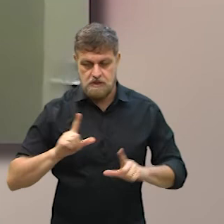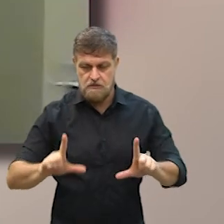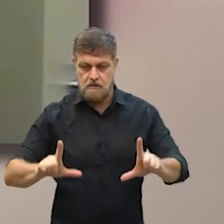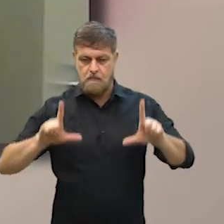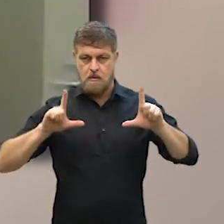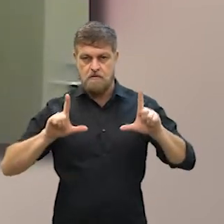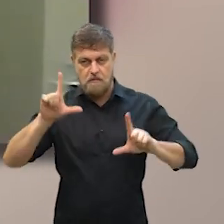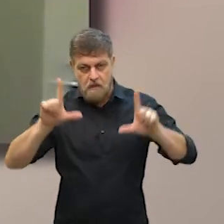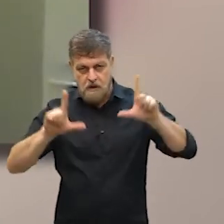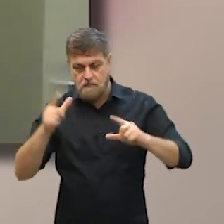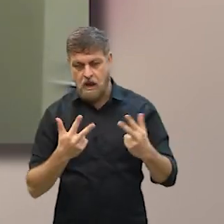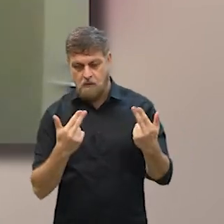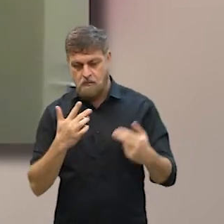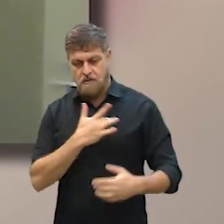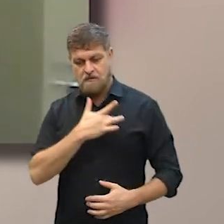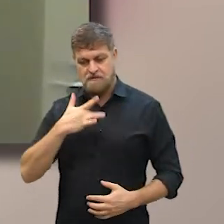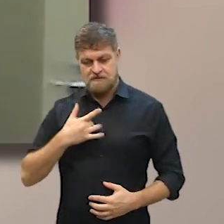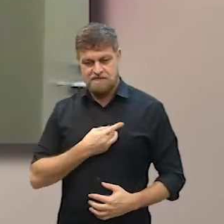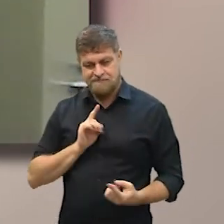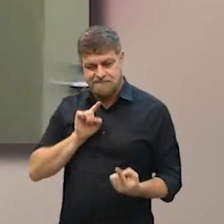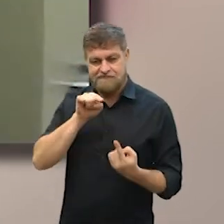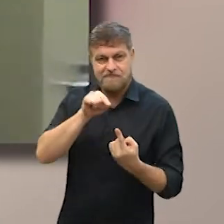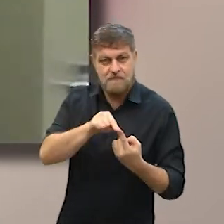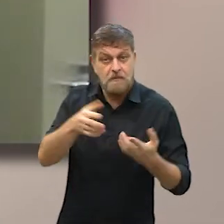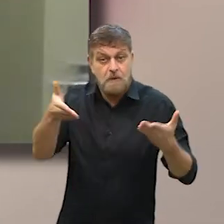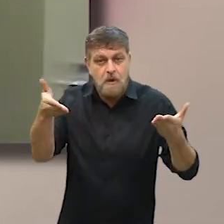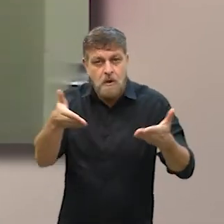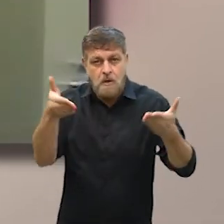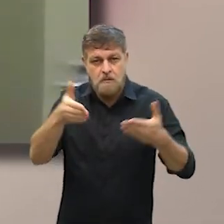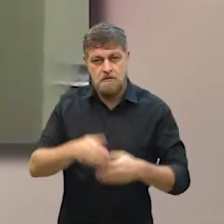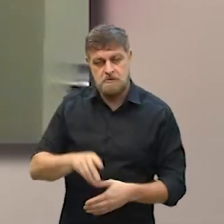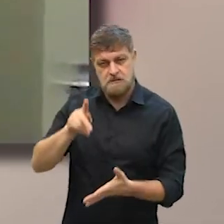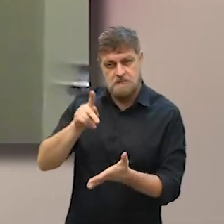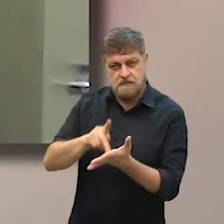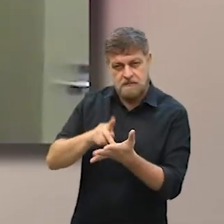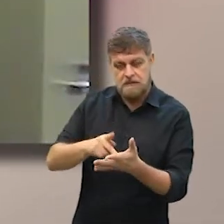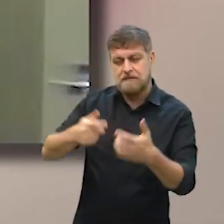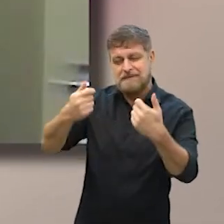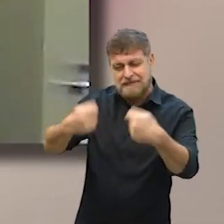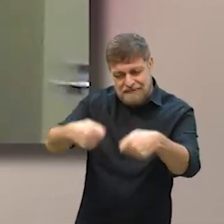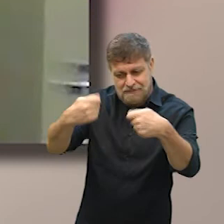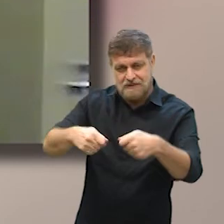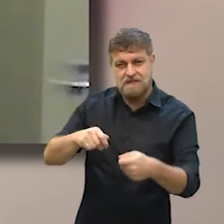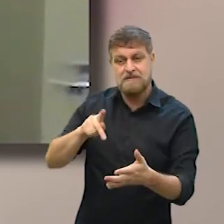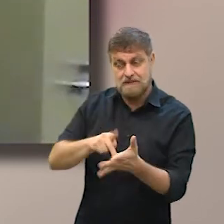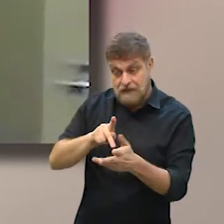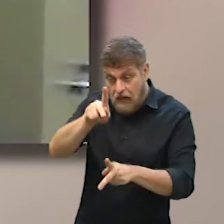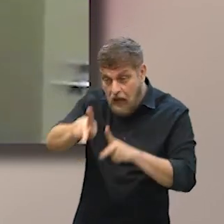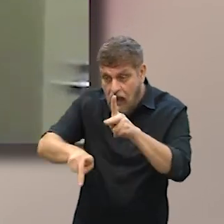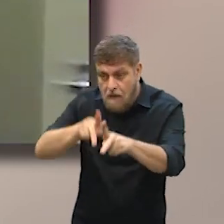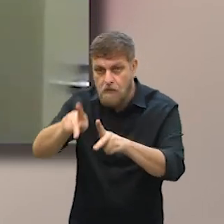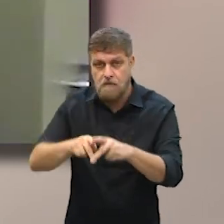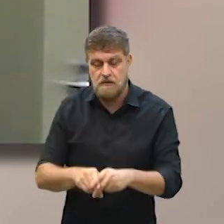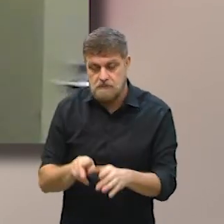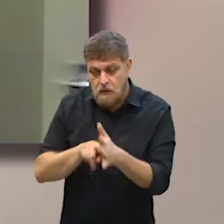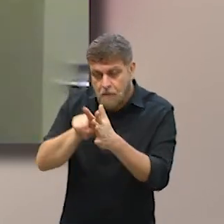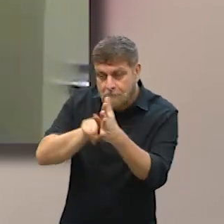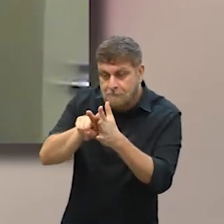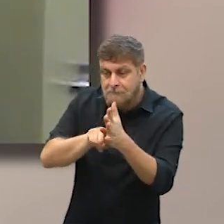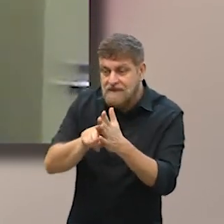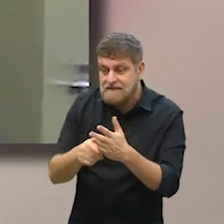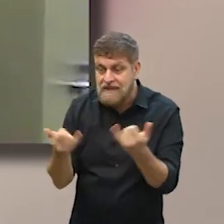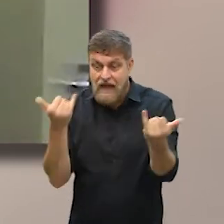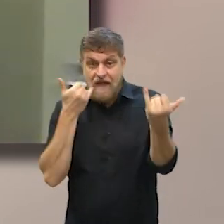da gente tá até programas como o teu a hoje a isso hoje realmente é uma necessidade muito grande da população